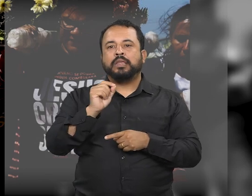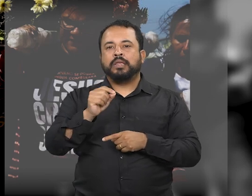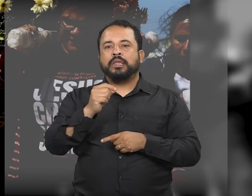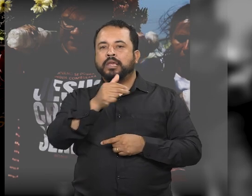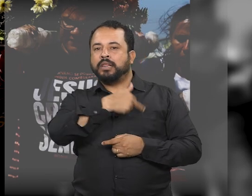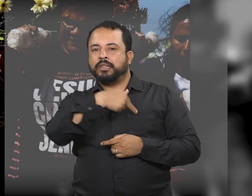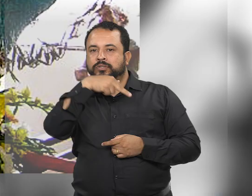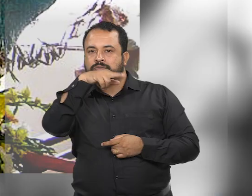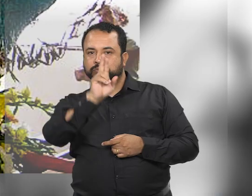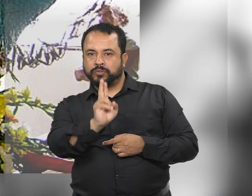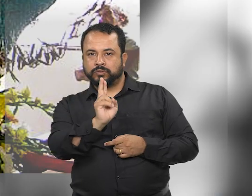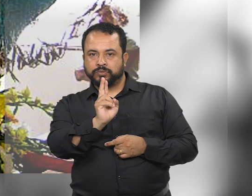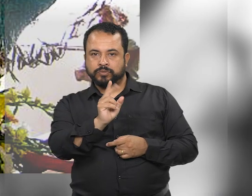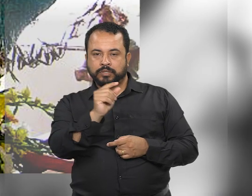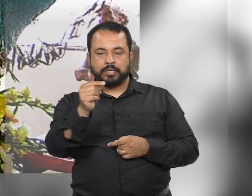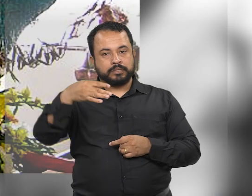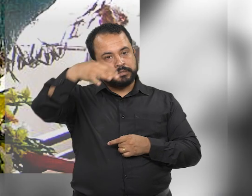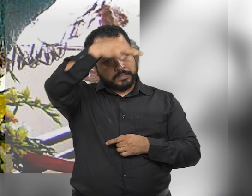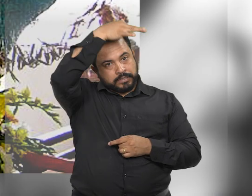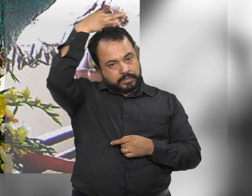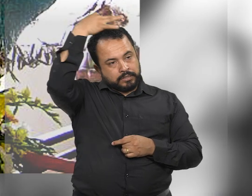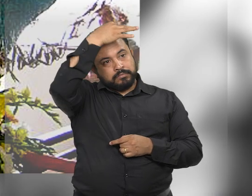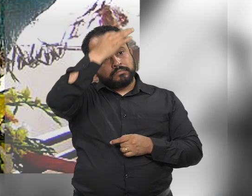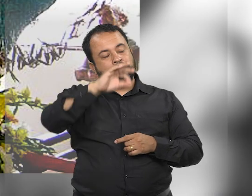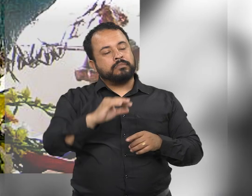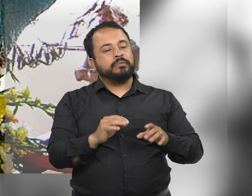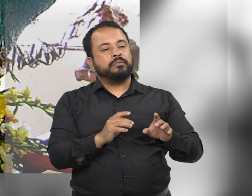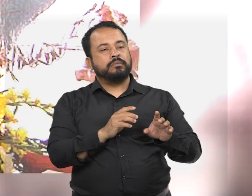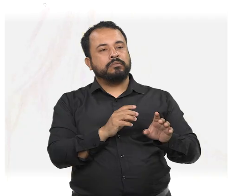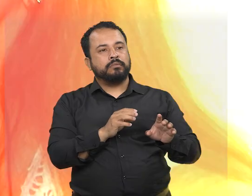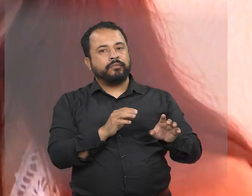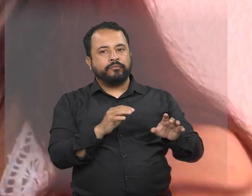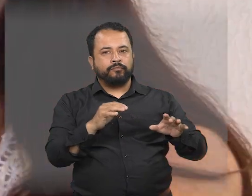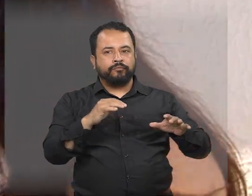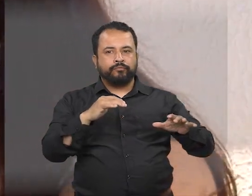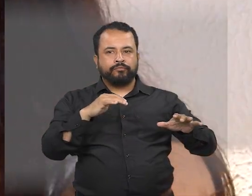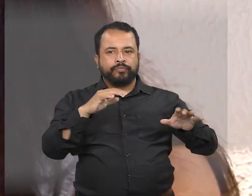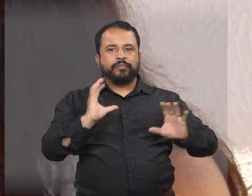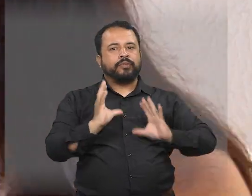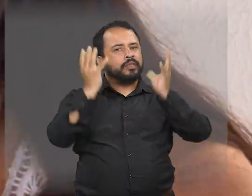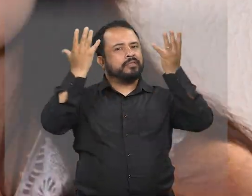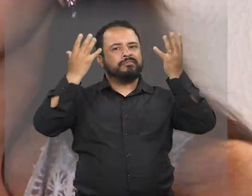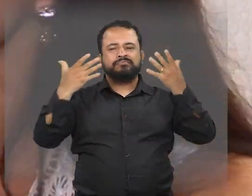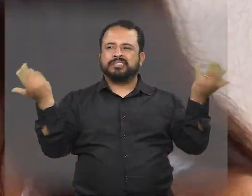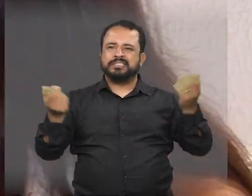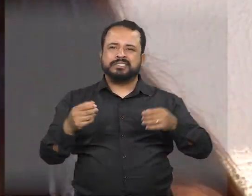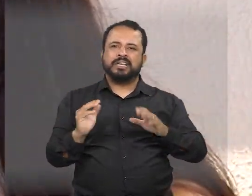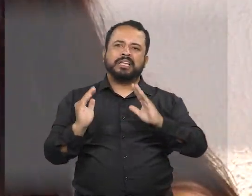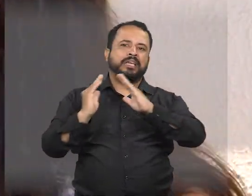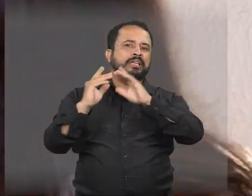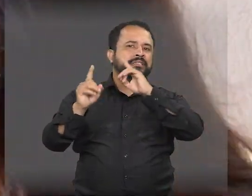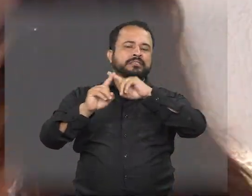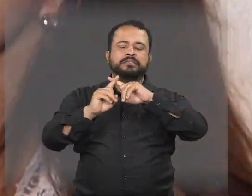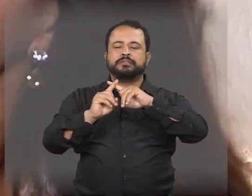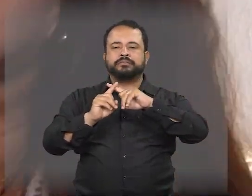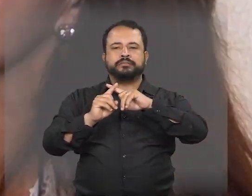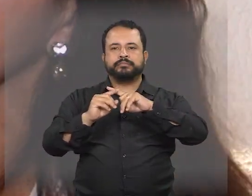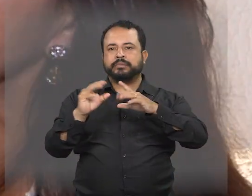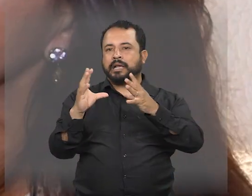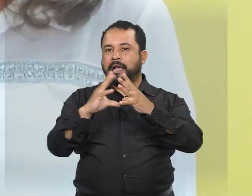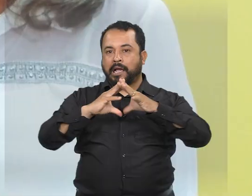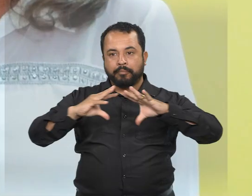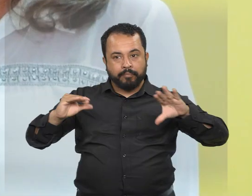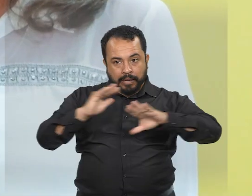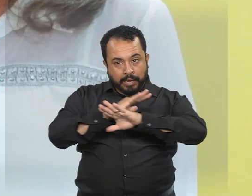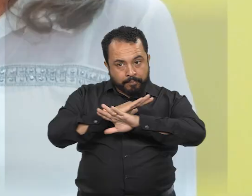Pedro, que ocorria, né, na igrejinha de São Pedro, que foi demolida. Eles mudaram de lugar, a igreja nem existe mais, mas eles continuam